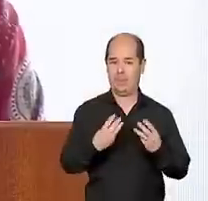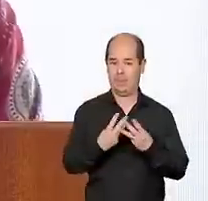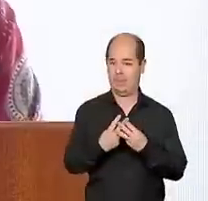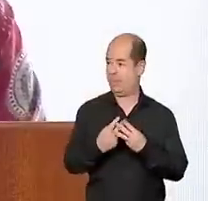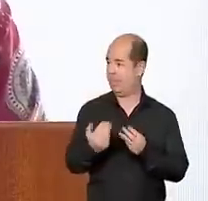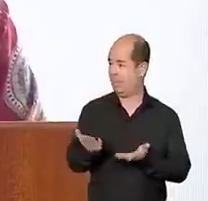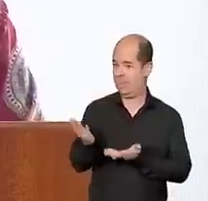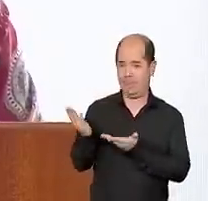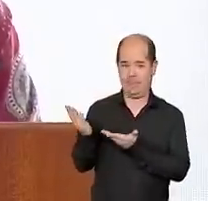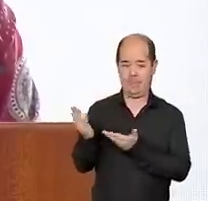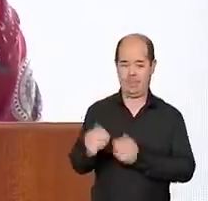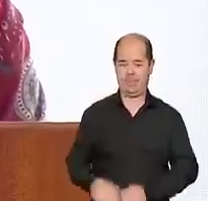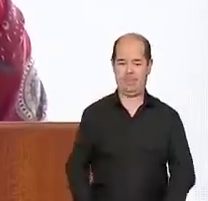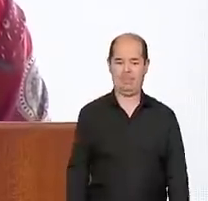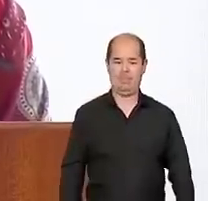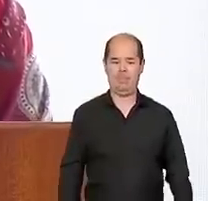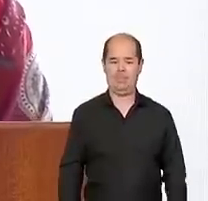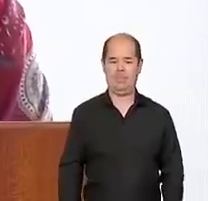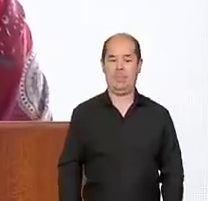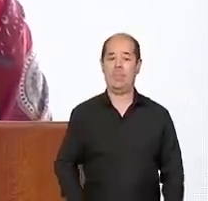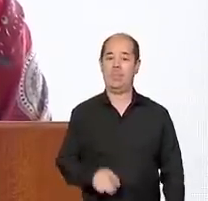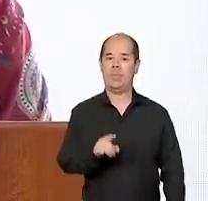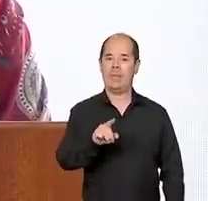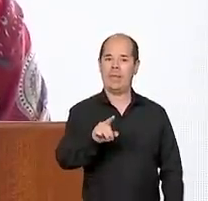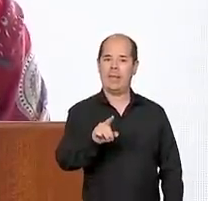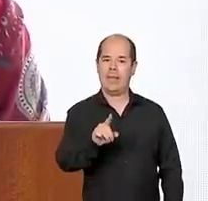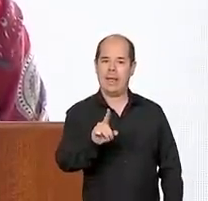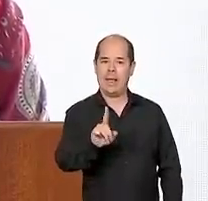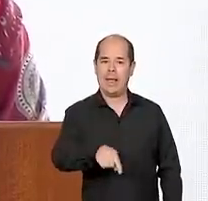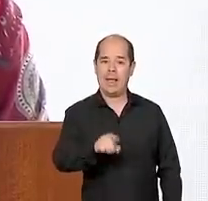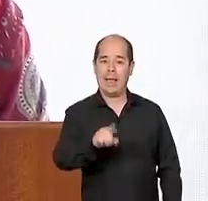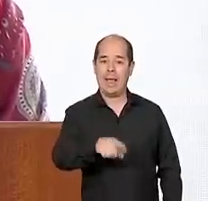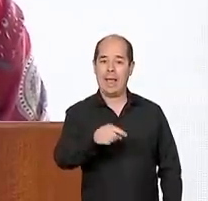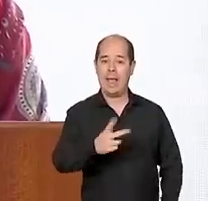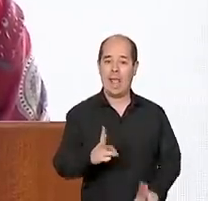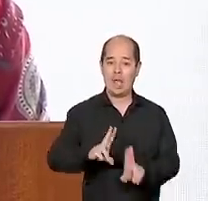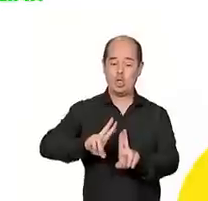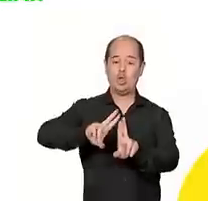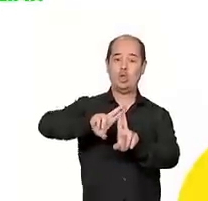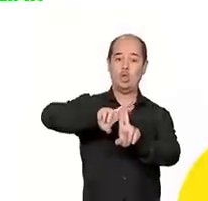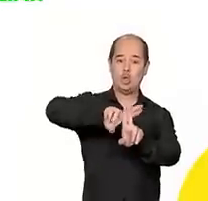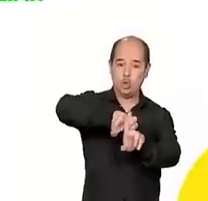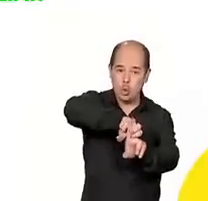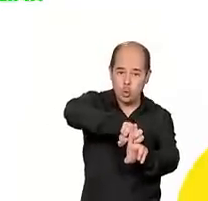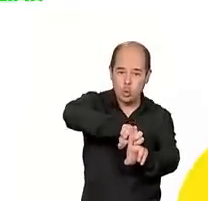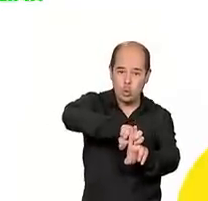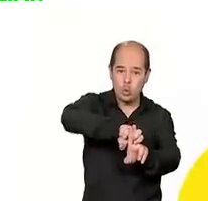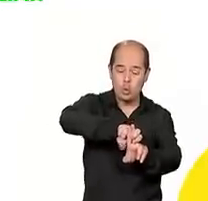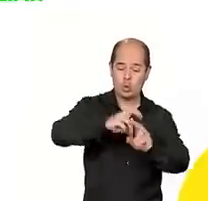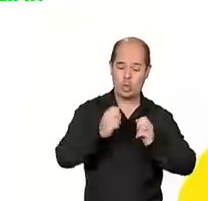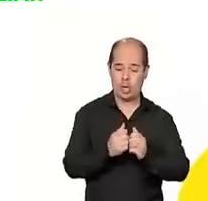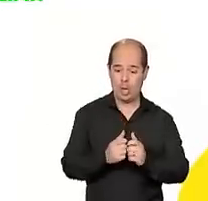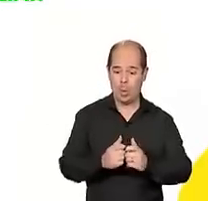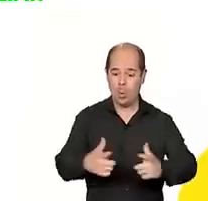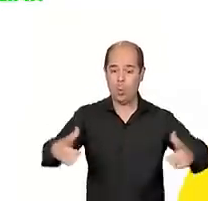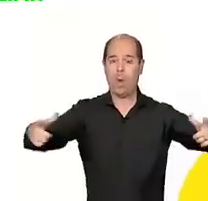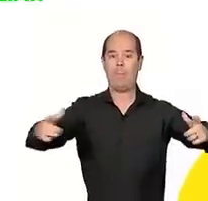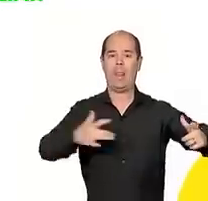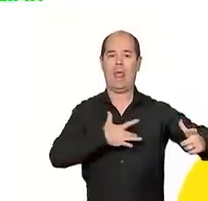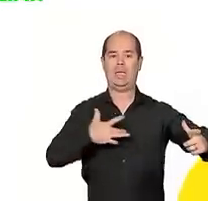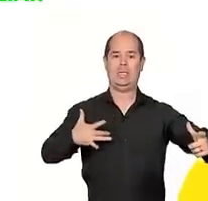Pode passar. Reduzir a vulnerabilidade do SUS e ampliar o acesso à